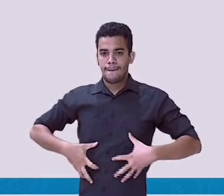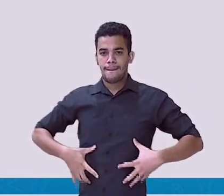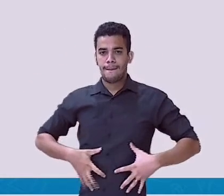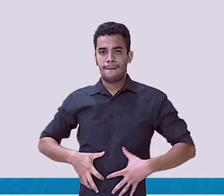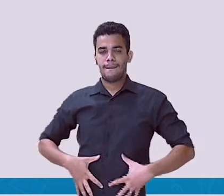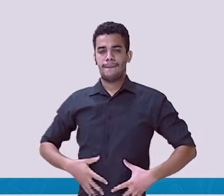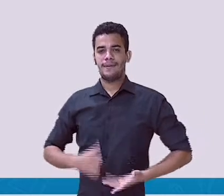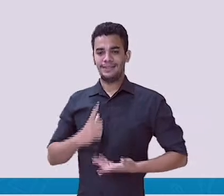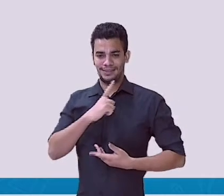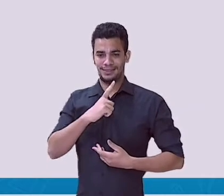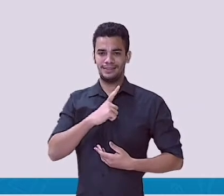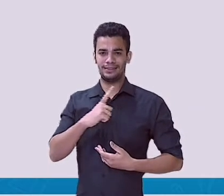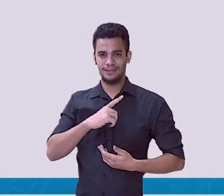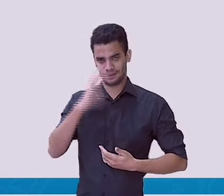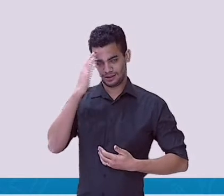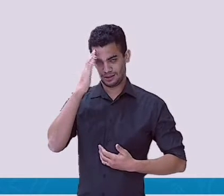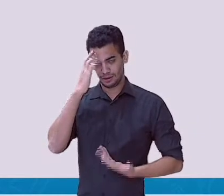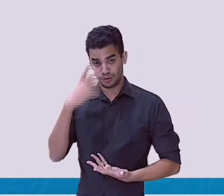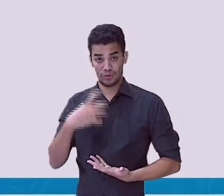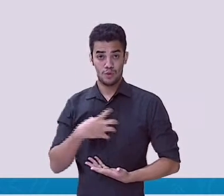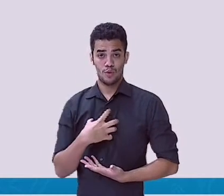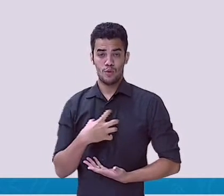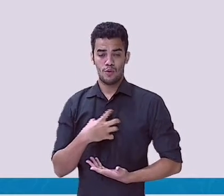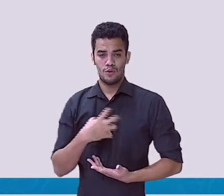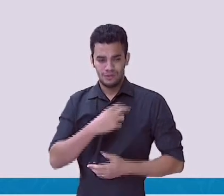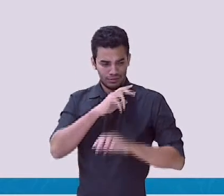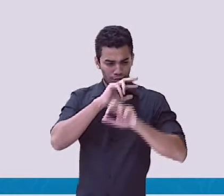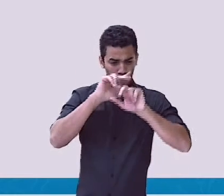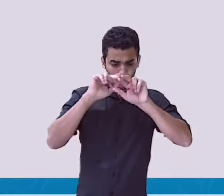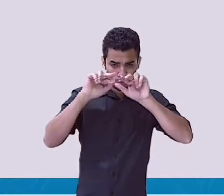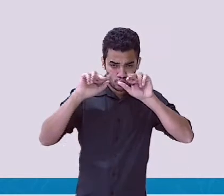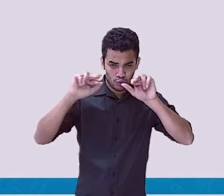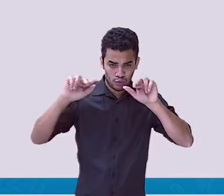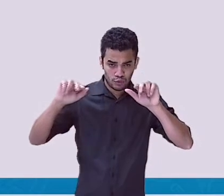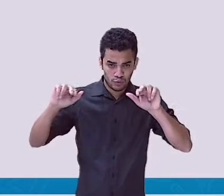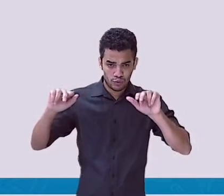sanguíneos, das mais variadas,